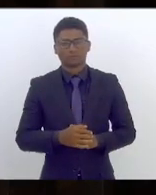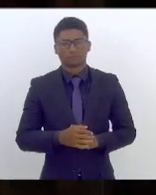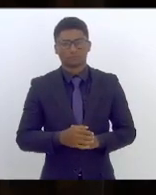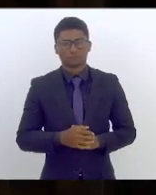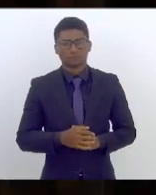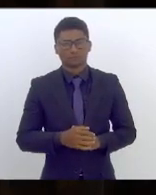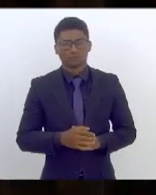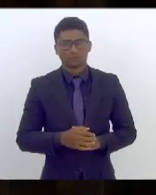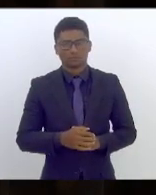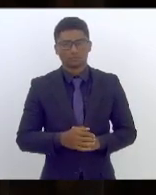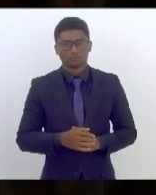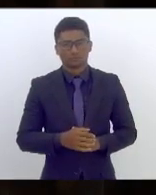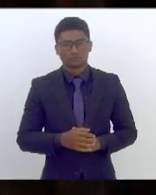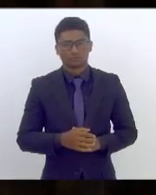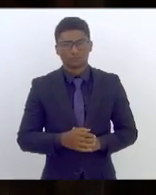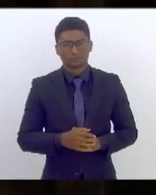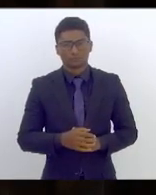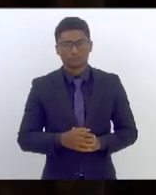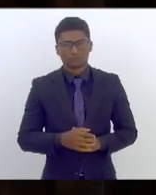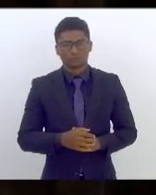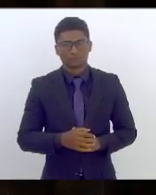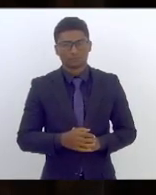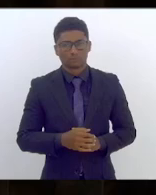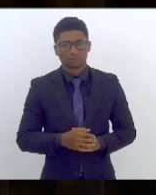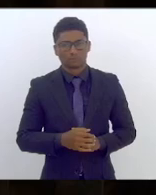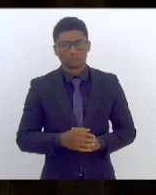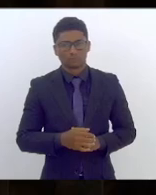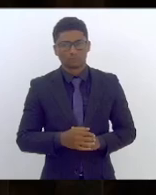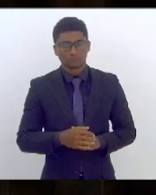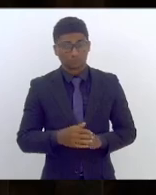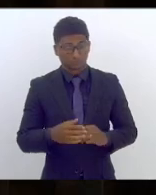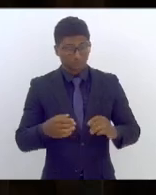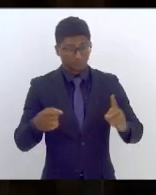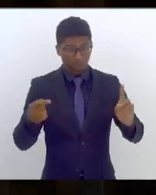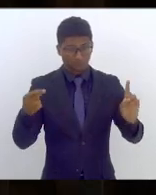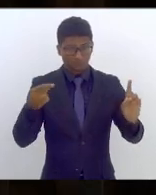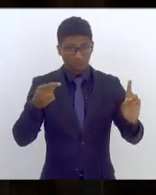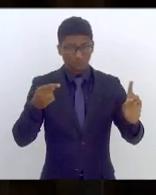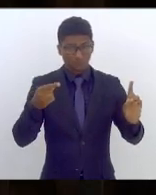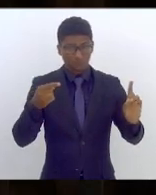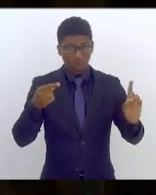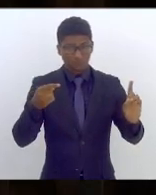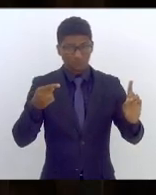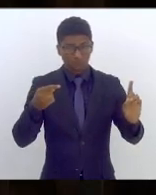diante de todas as os seus colegas ele foi os